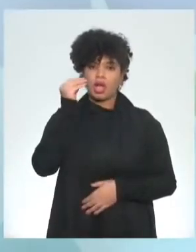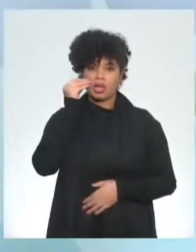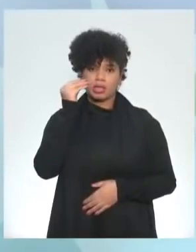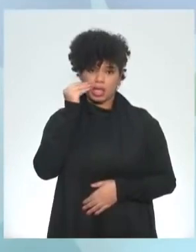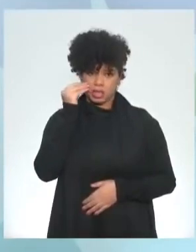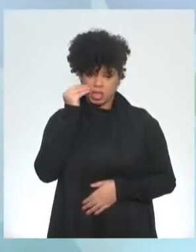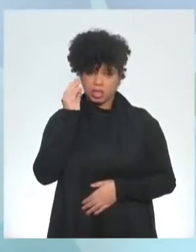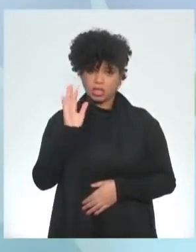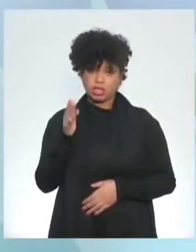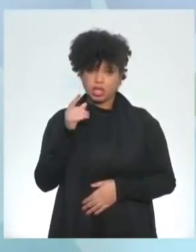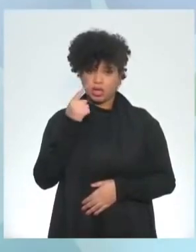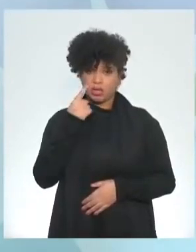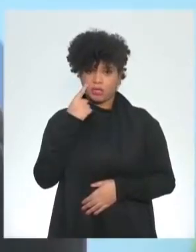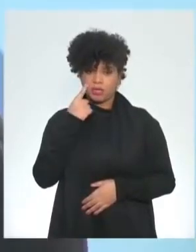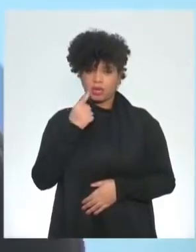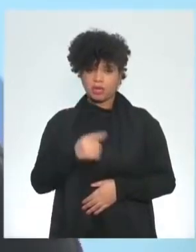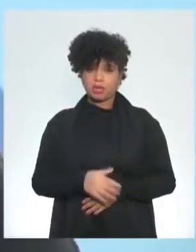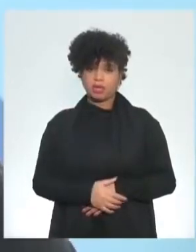testando.